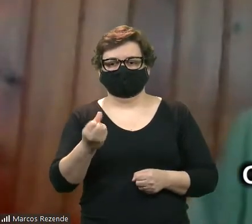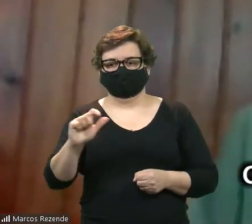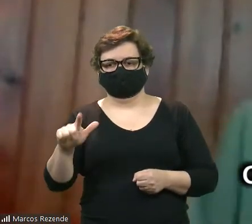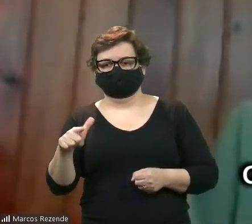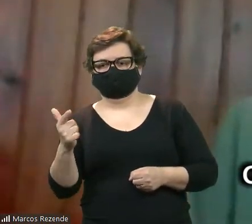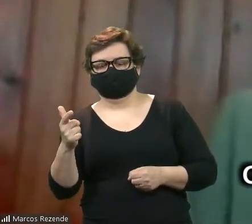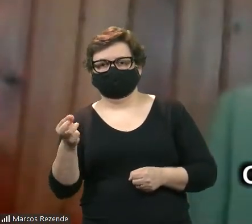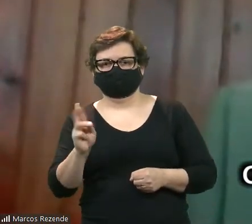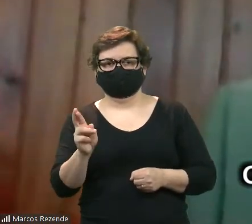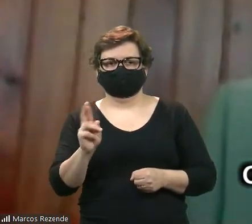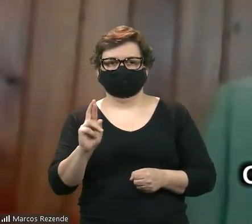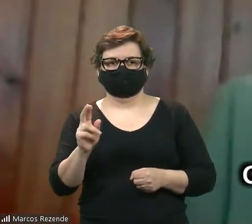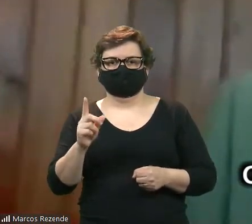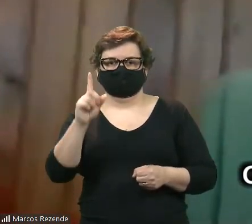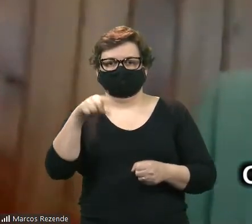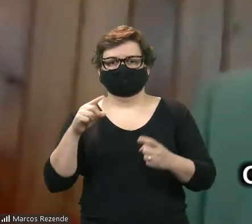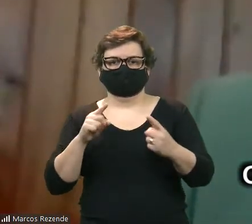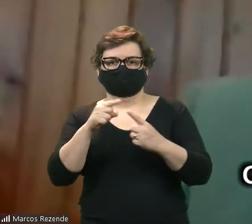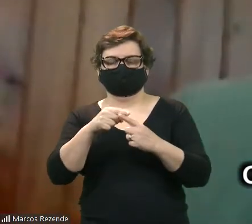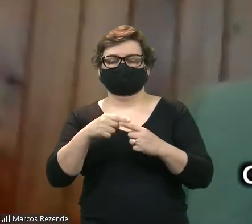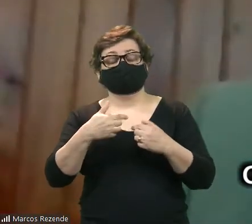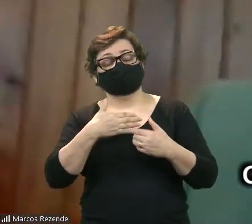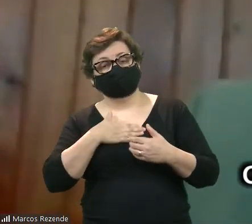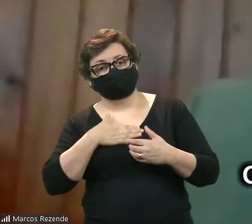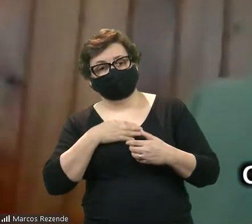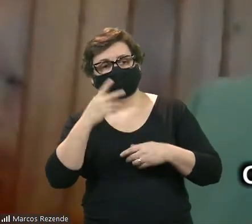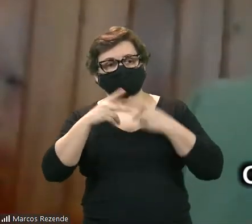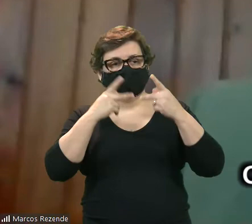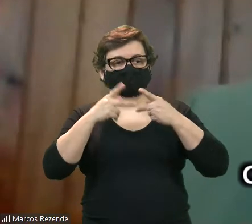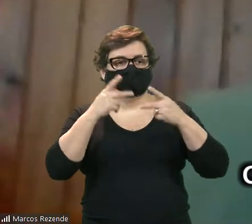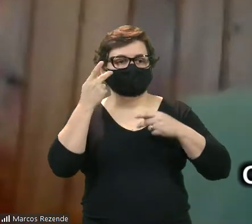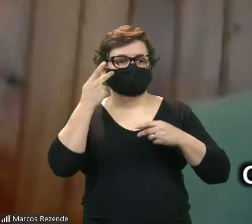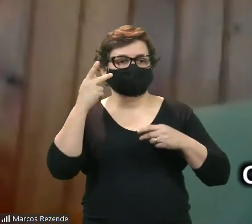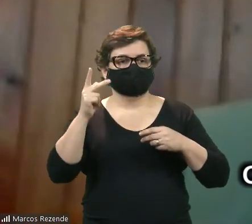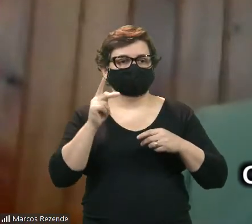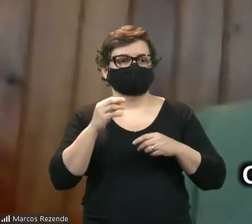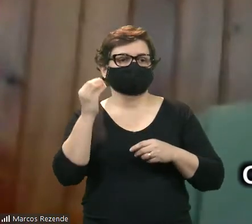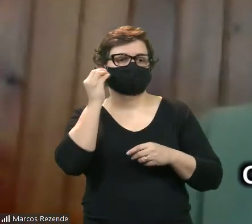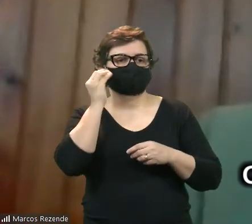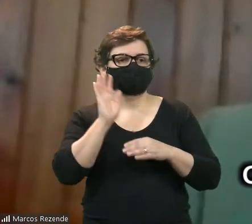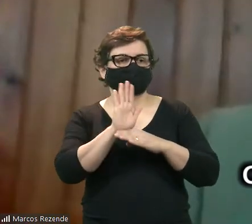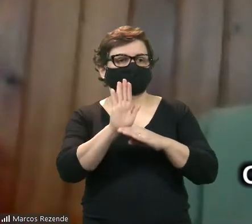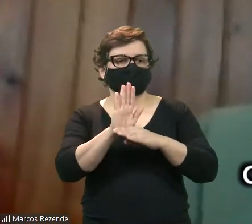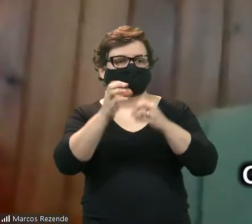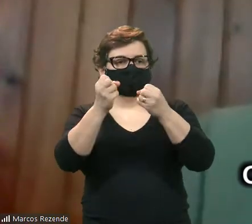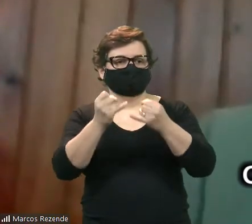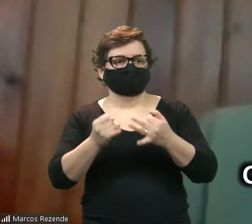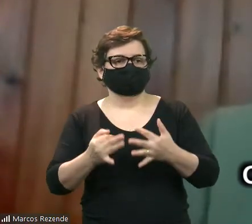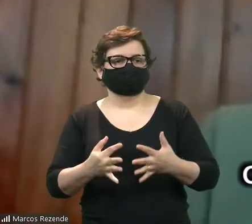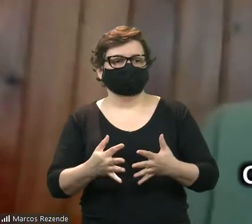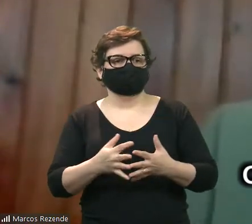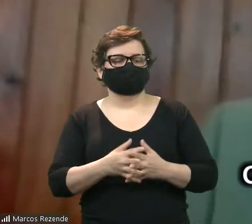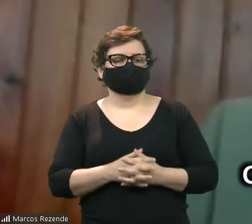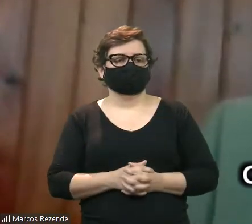Esse é o objetivo. E a minha fala é no sentido de tentar ajudar nessa nossa